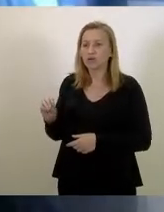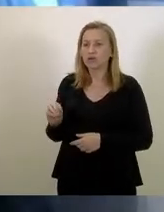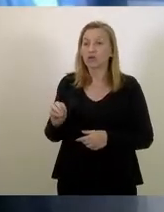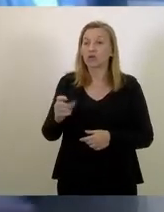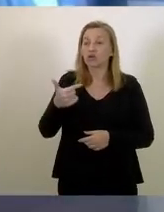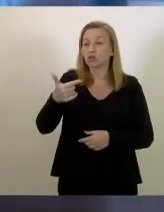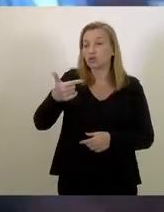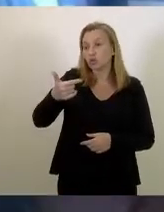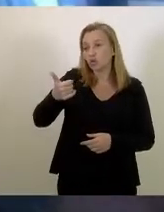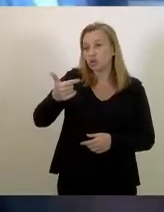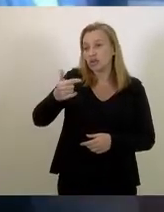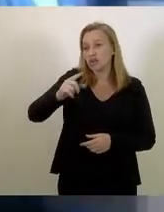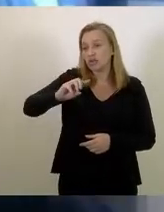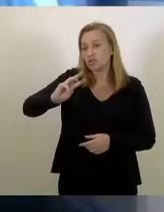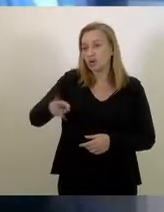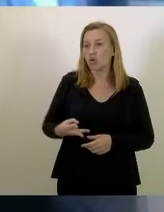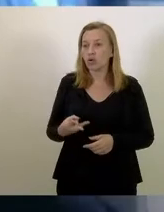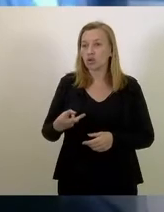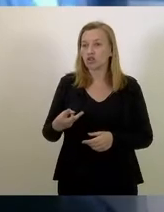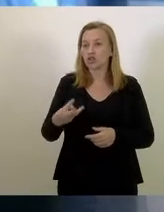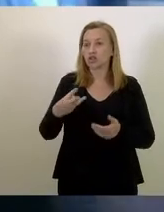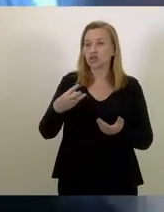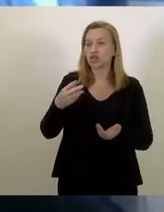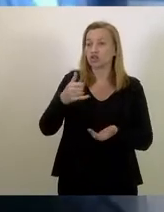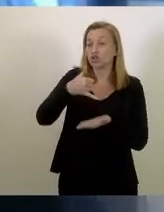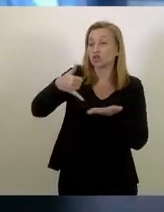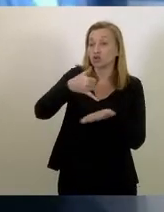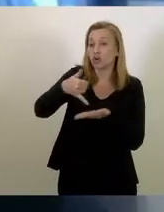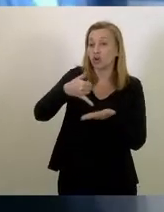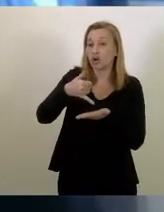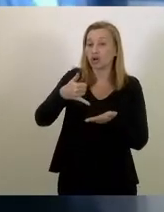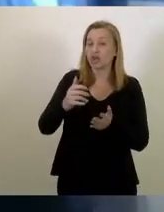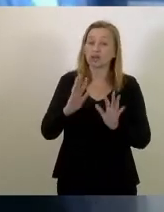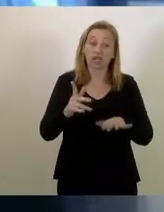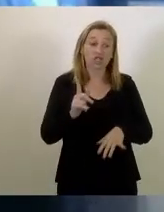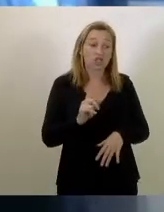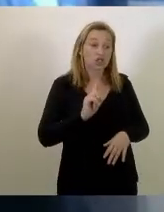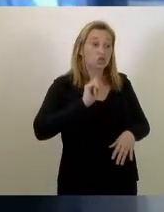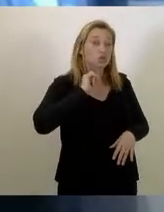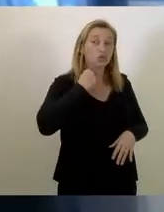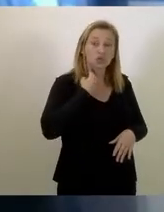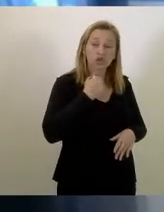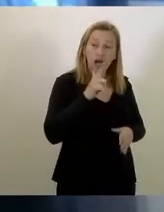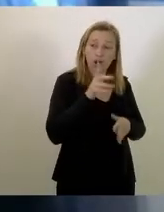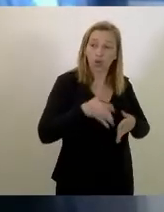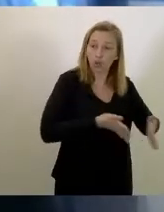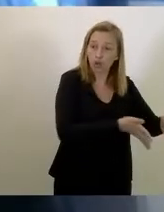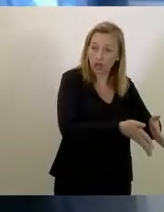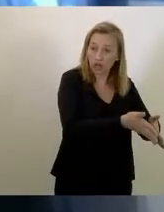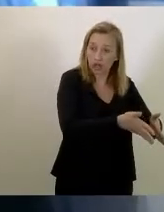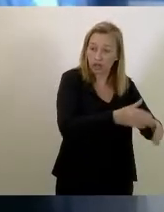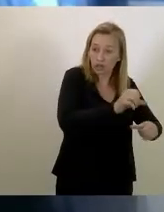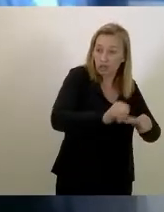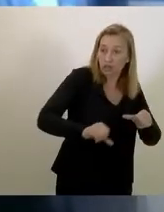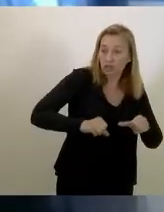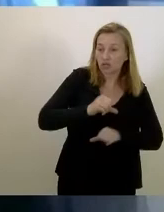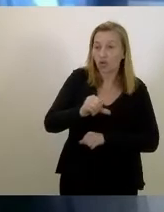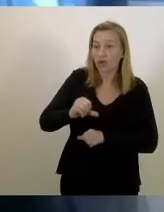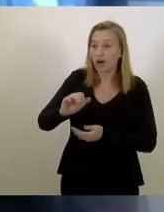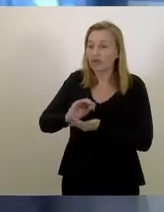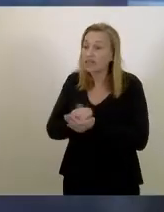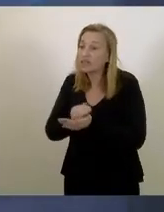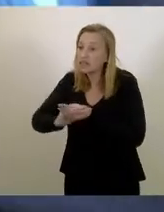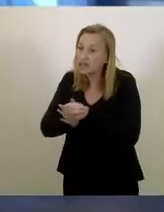óleo que ao invés de irem poluir uma lagoa um rio a baía de Guanabara se convertia em matéria-prima para o sabão